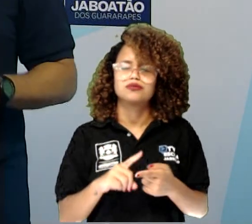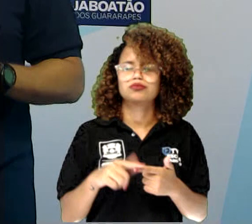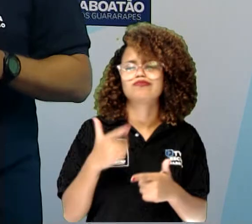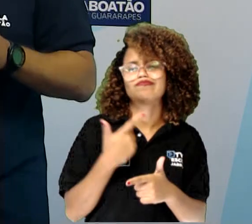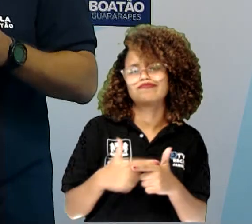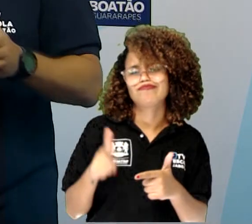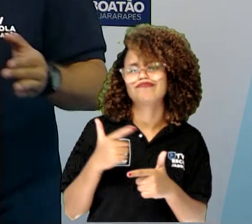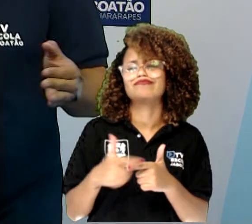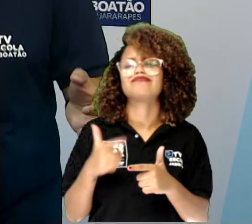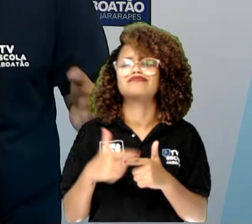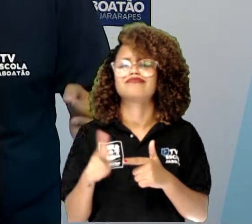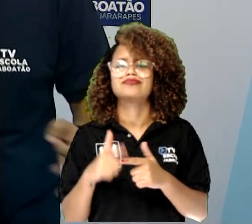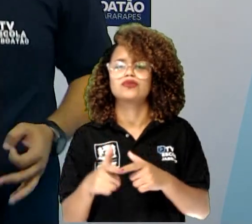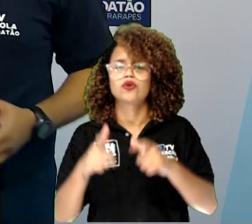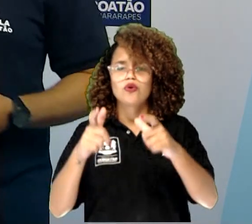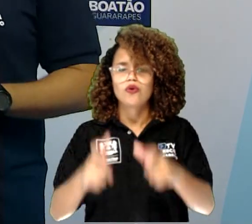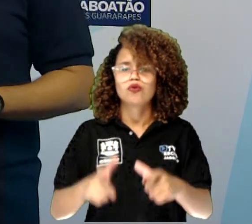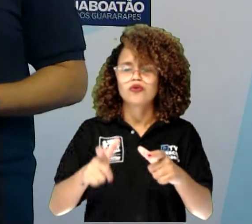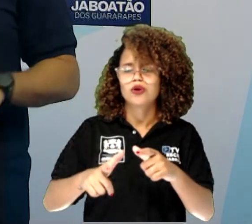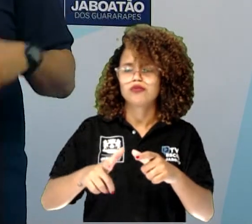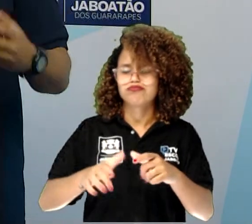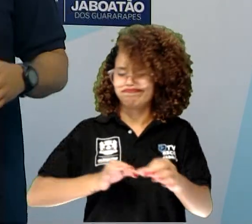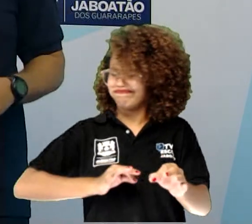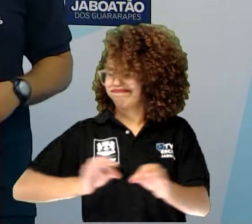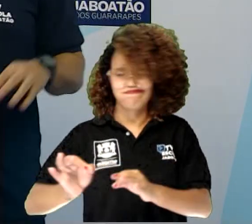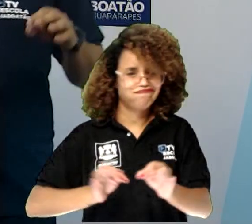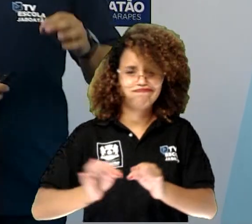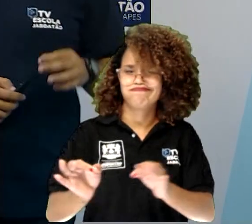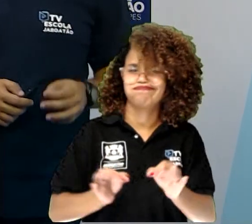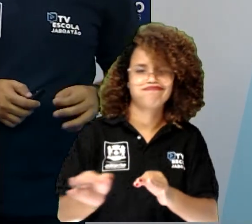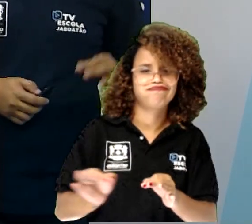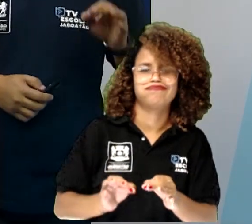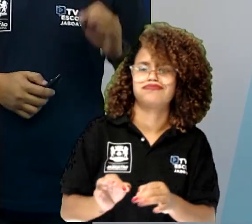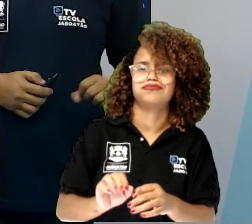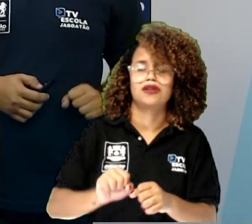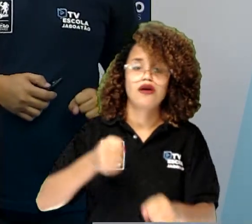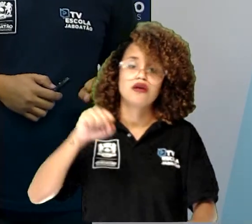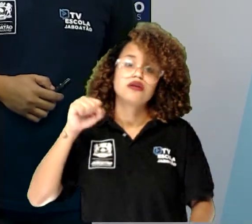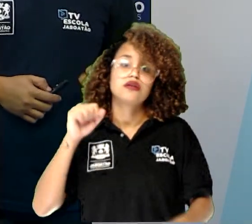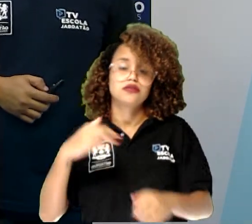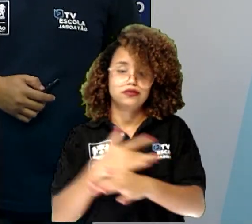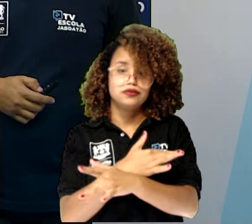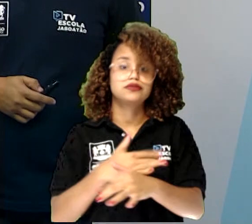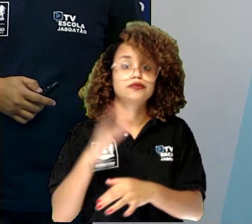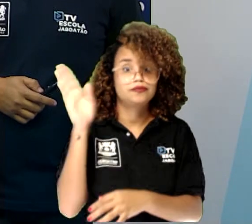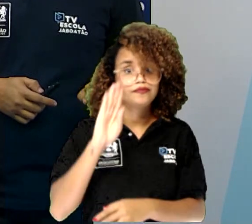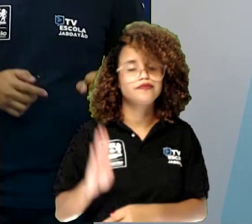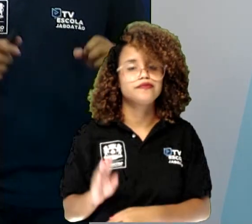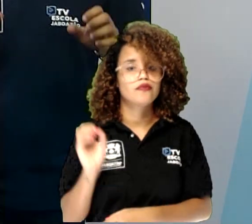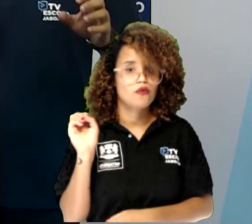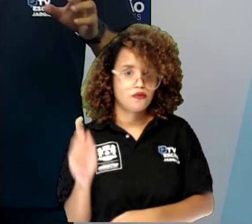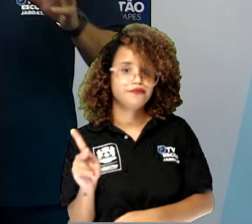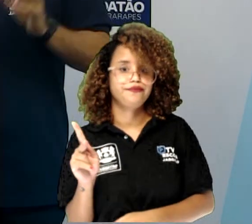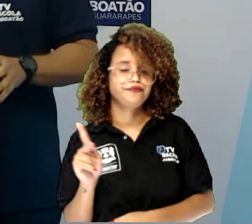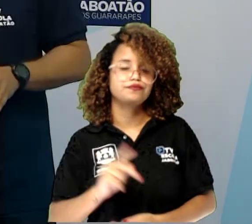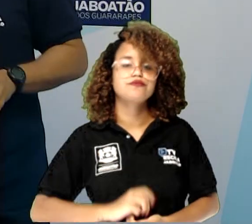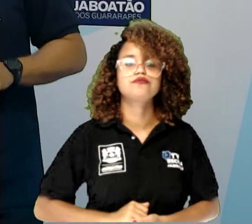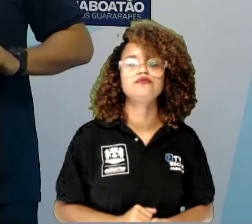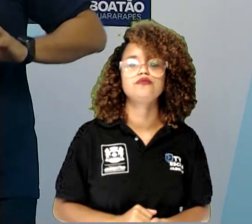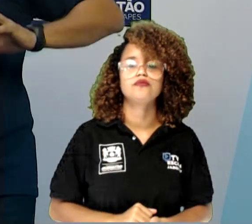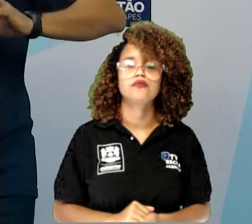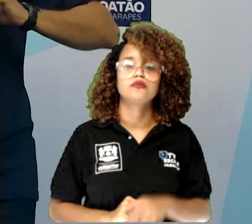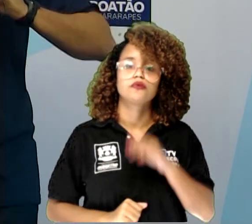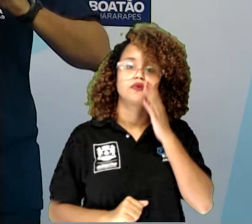problemas da ocupação desordenada nas grandes cidades brasileiras, perfeito? Só